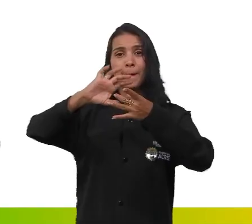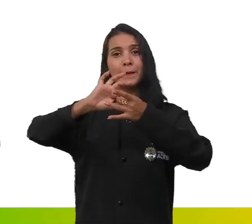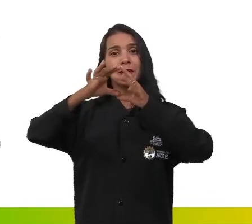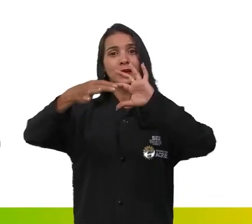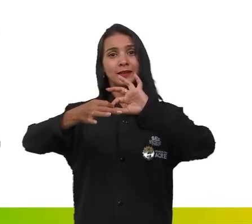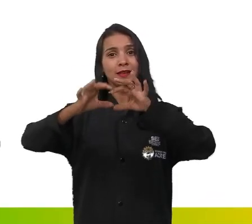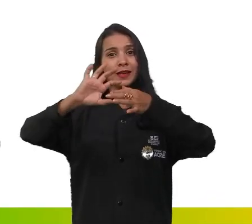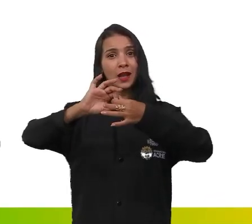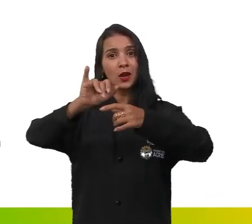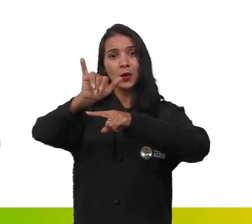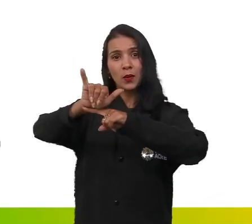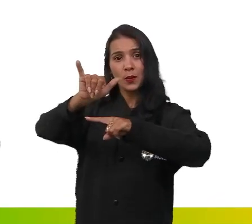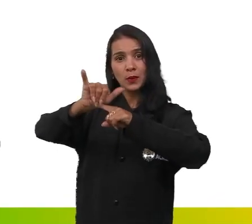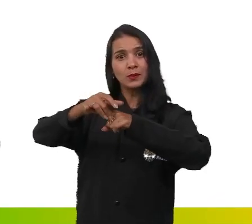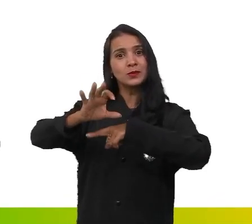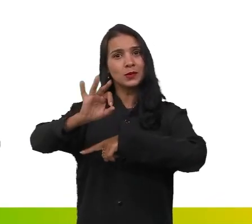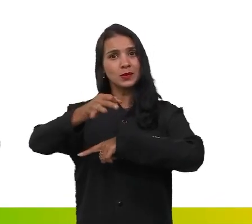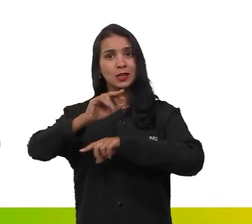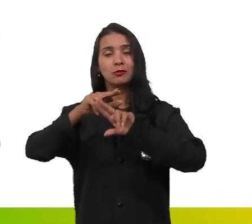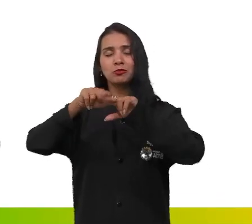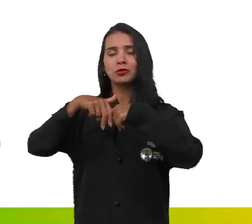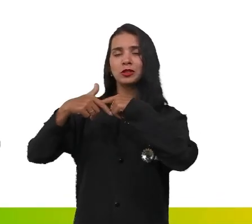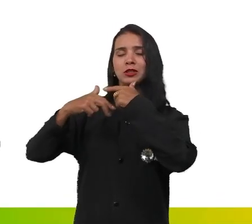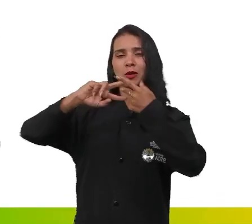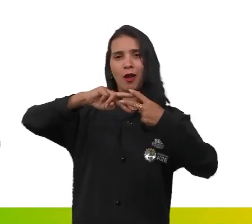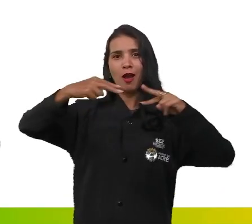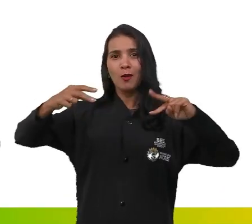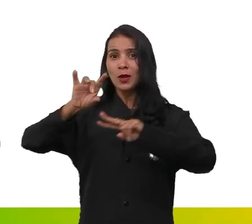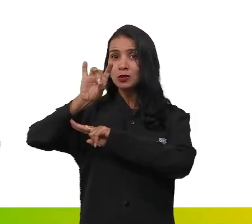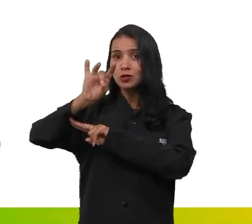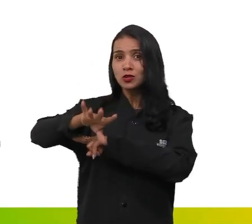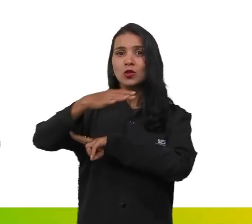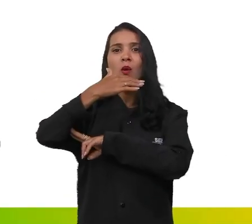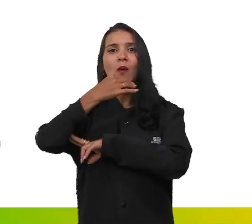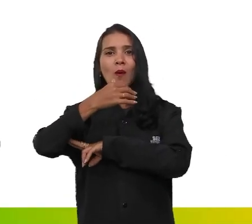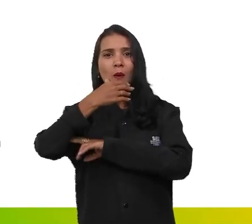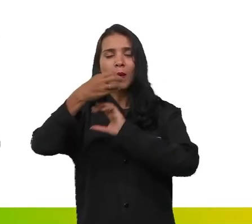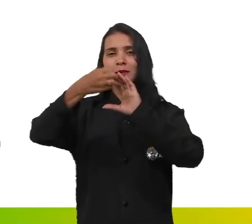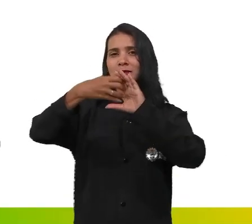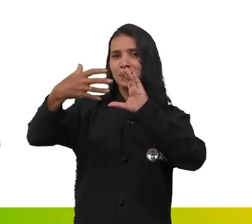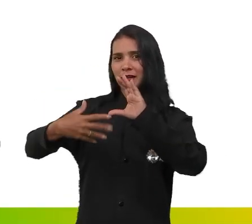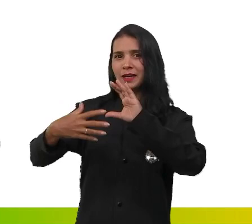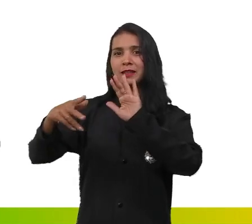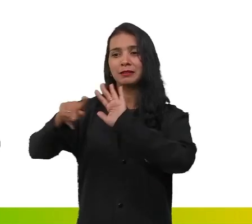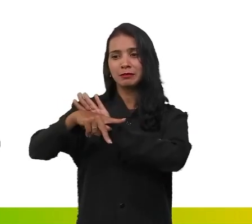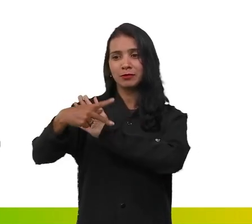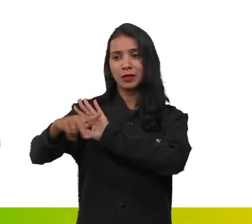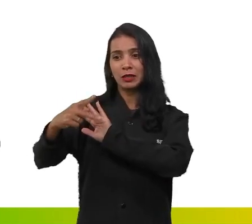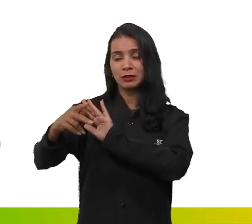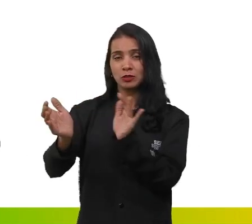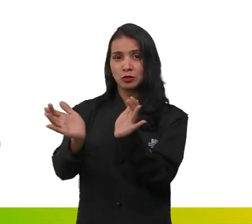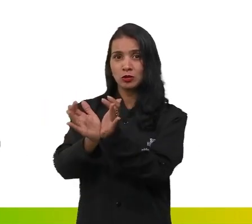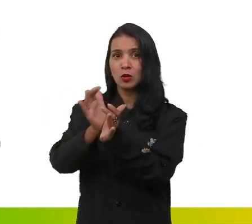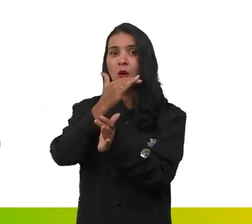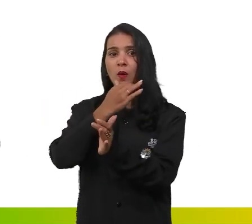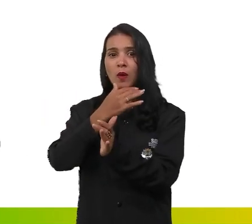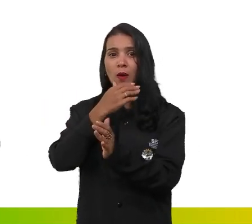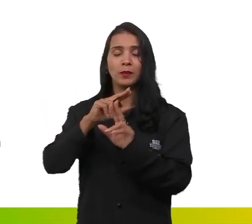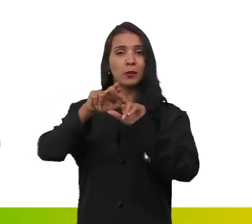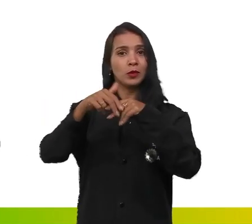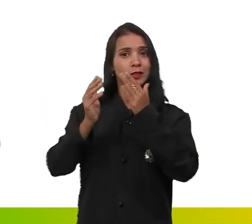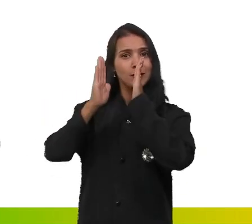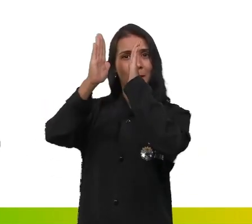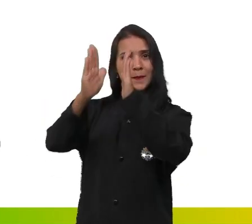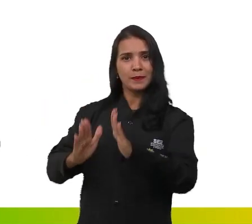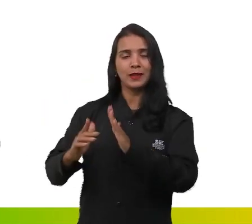Y, apenas eles podem herdar e manifestar essas características. Então, esse padrão de herança também é chamado de